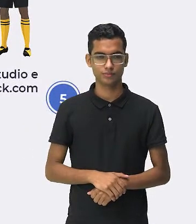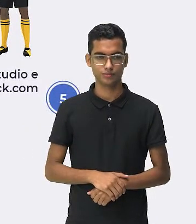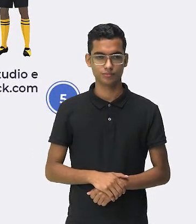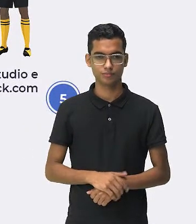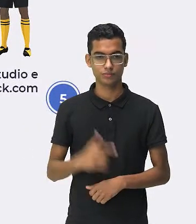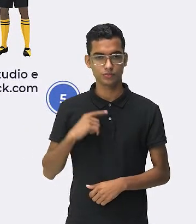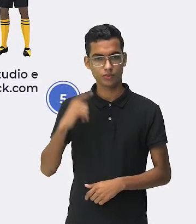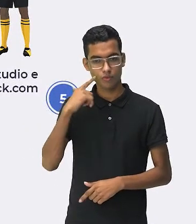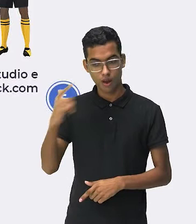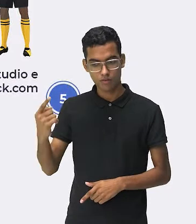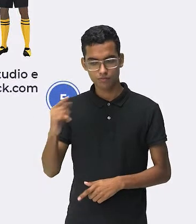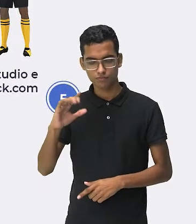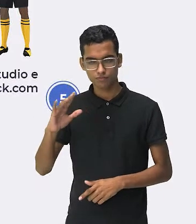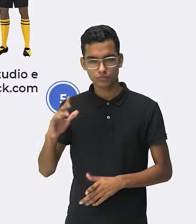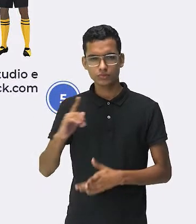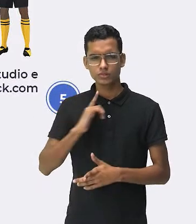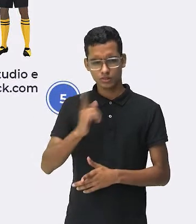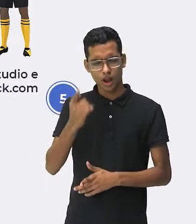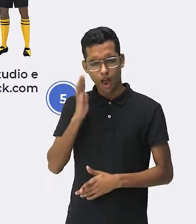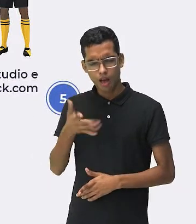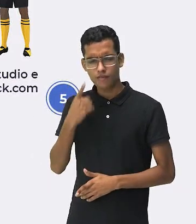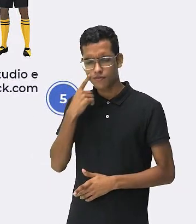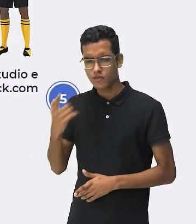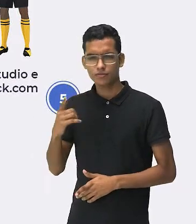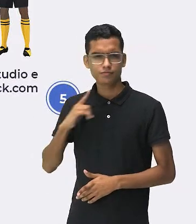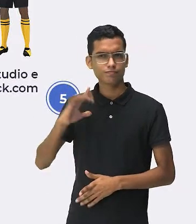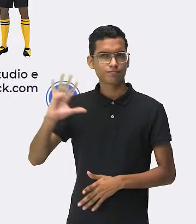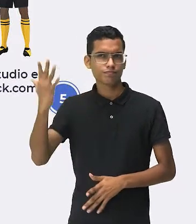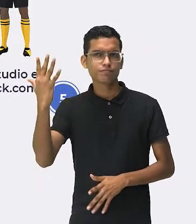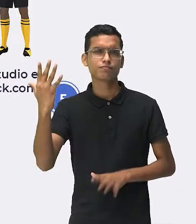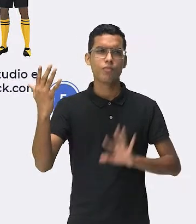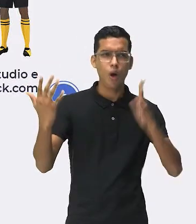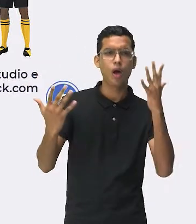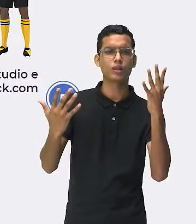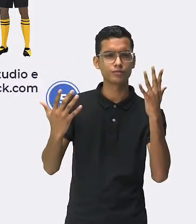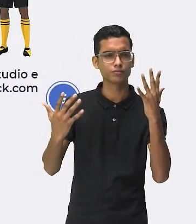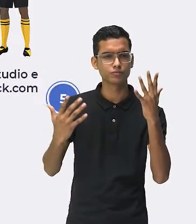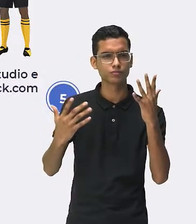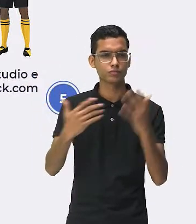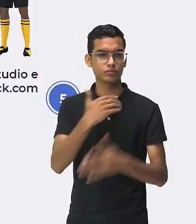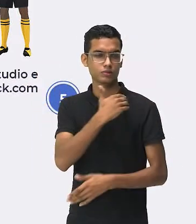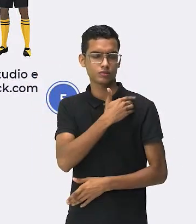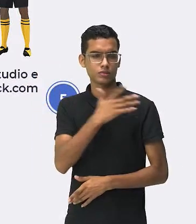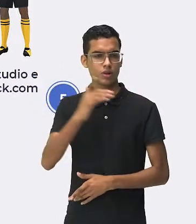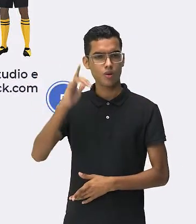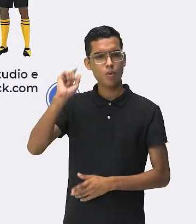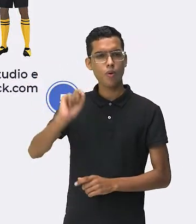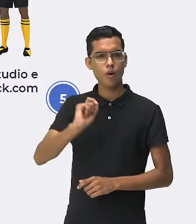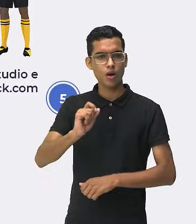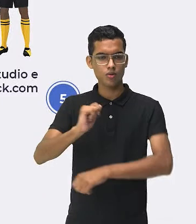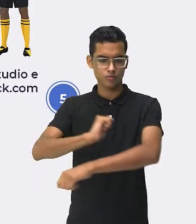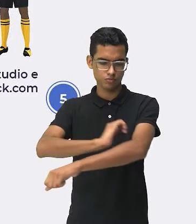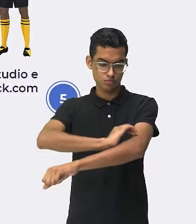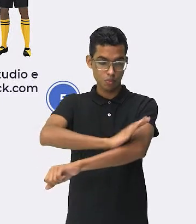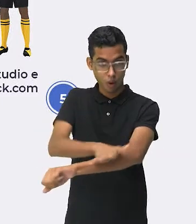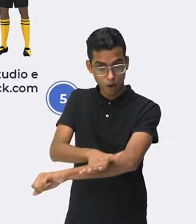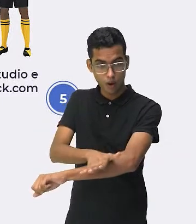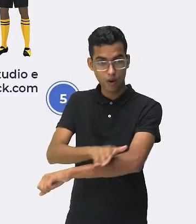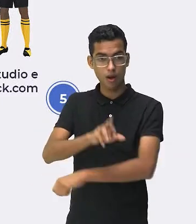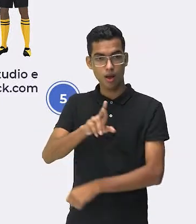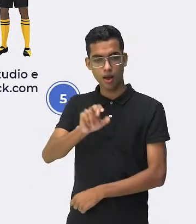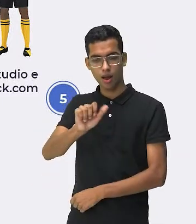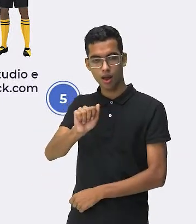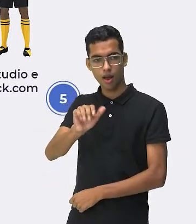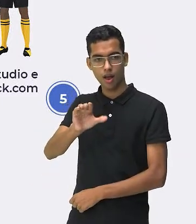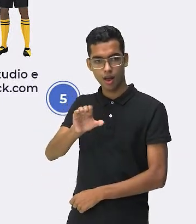com certeza, eu tenho certeza que vocês já viram vários episódios de racismo no mundo esportivo. Tem episódios aí